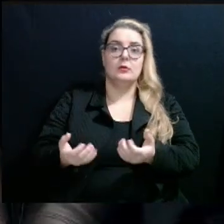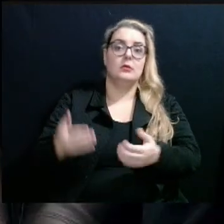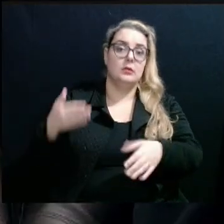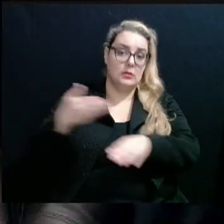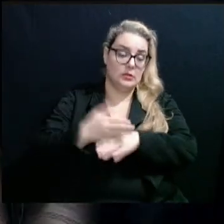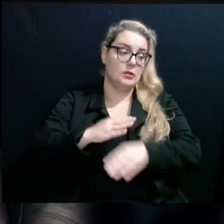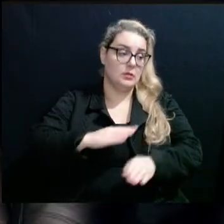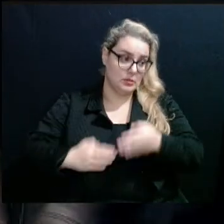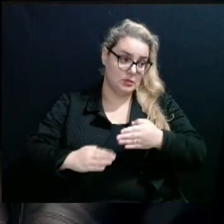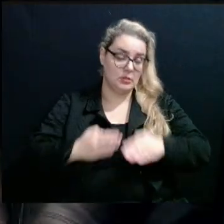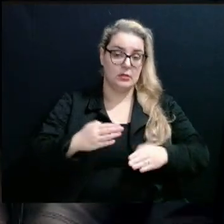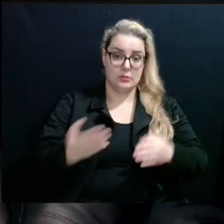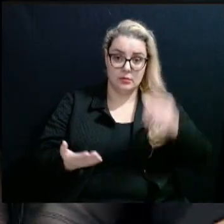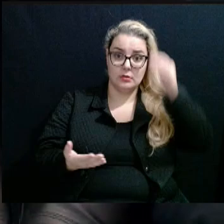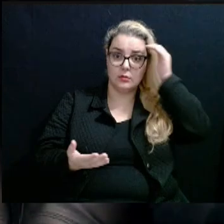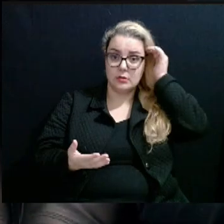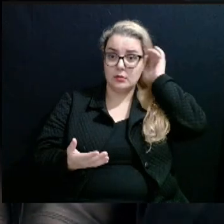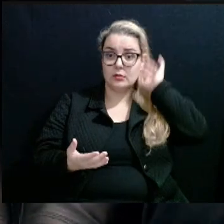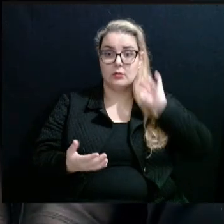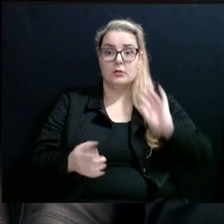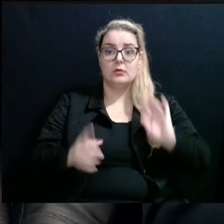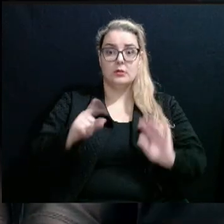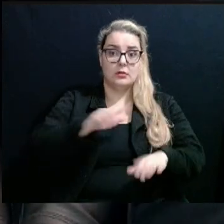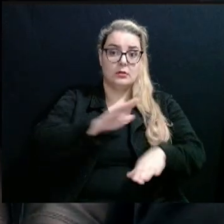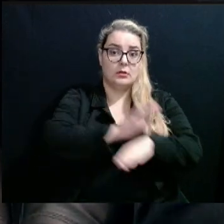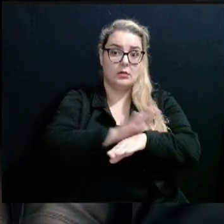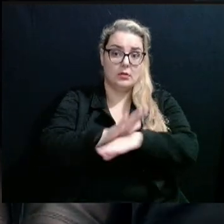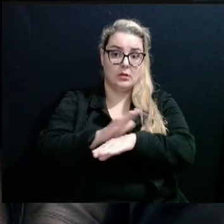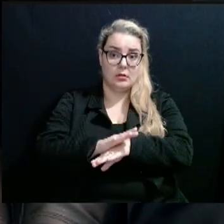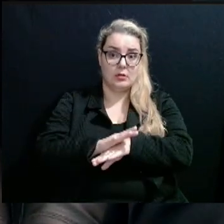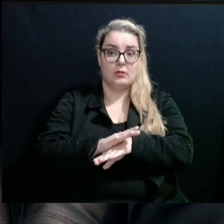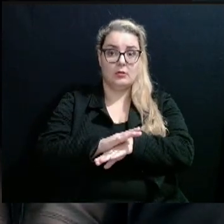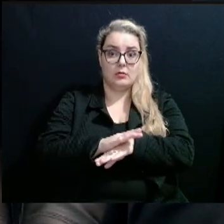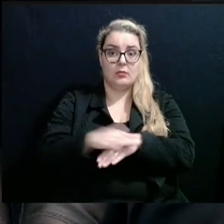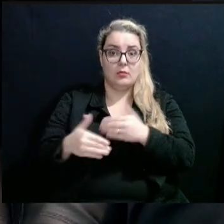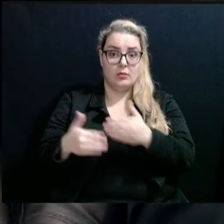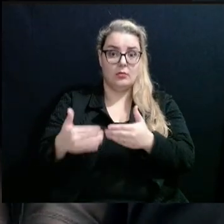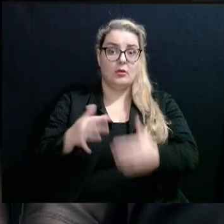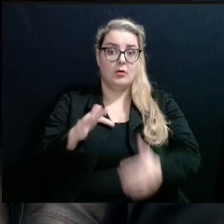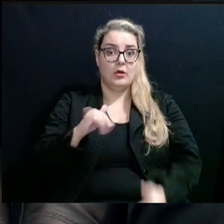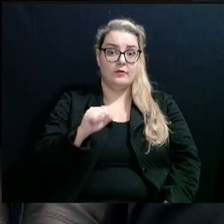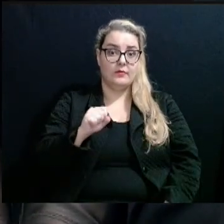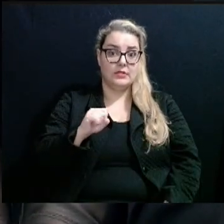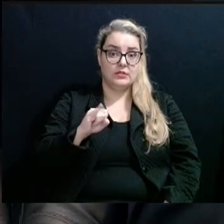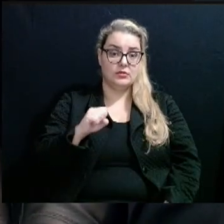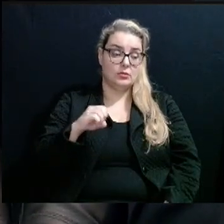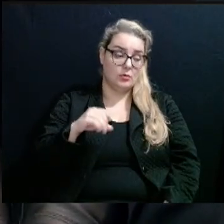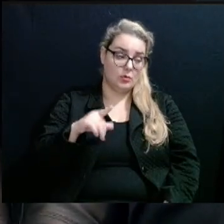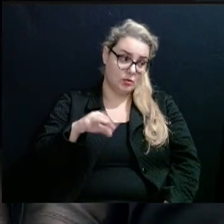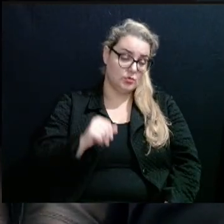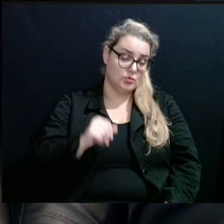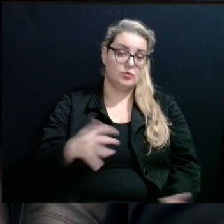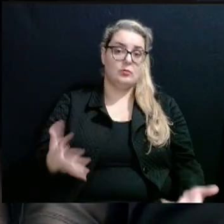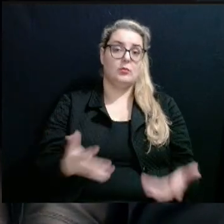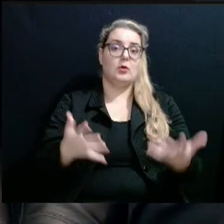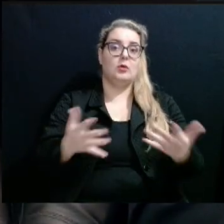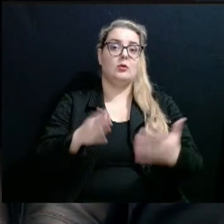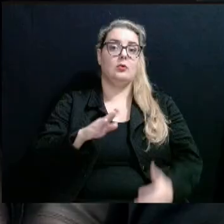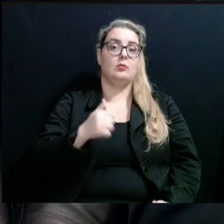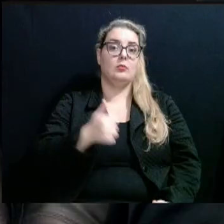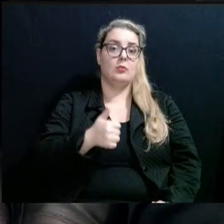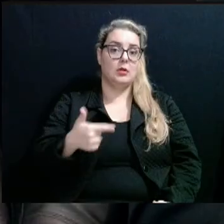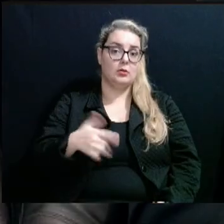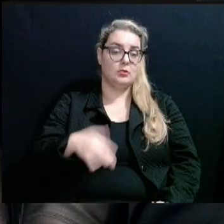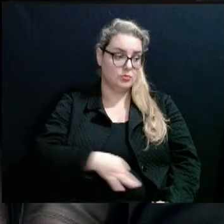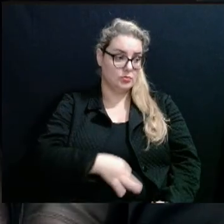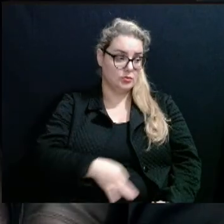vão auxiliar a partir de um processo fisiológico, auxiliar na produção da B12 no intestino, a mesma vai ser